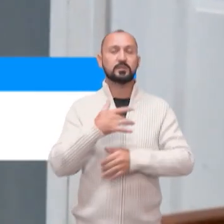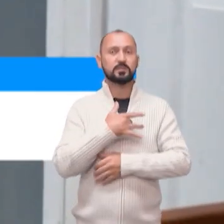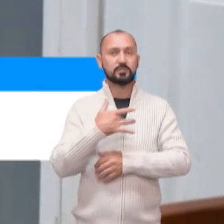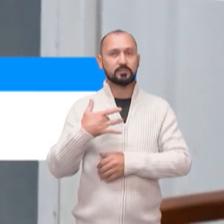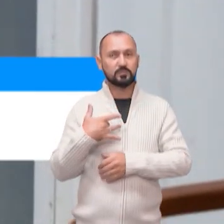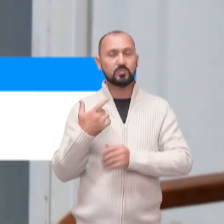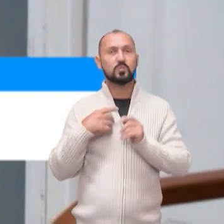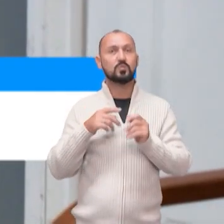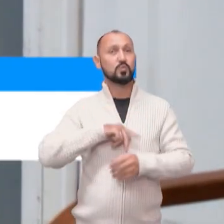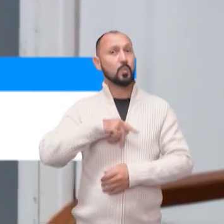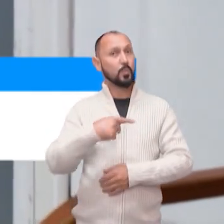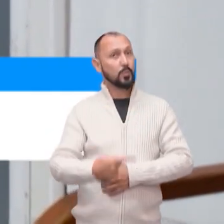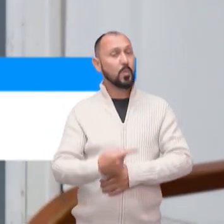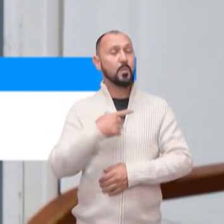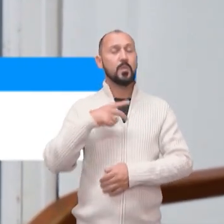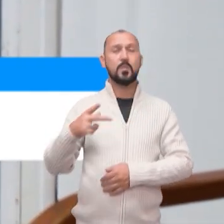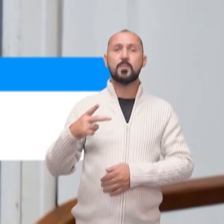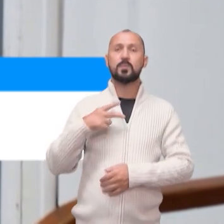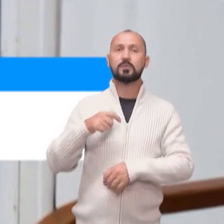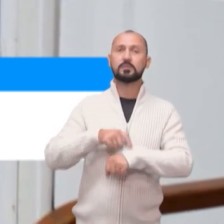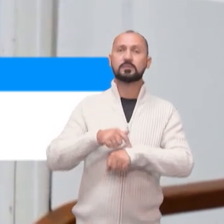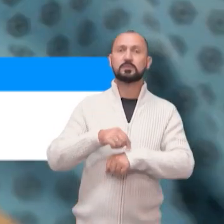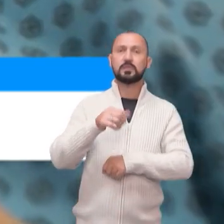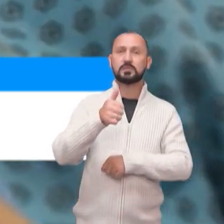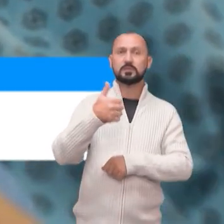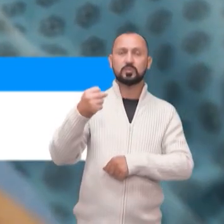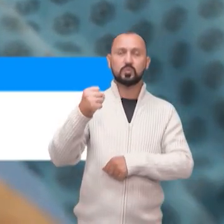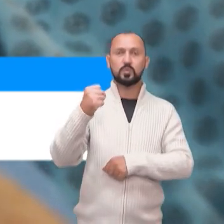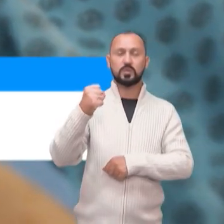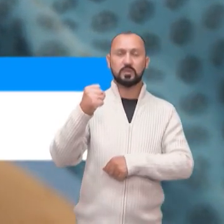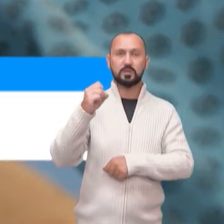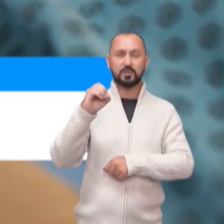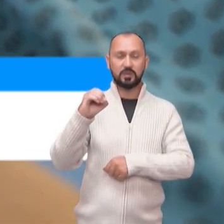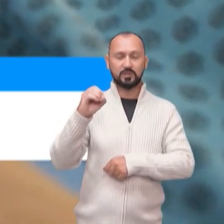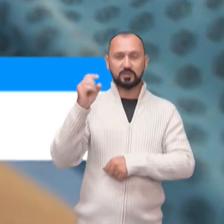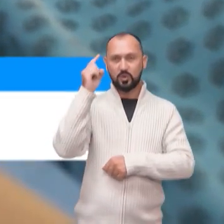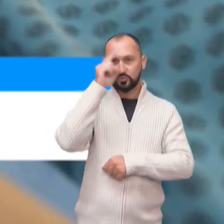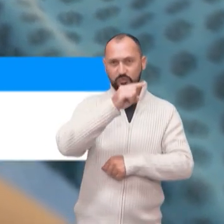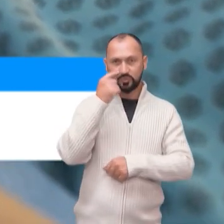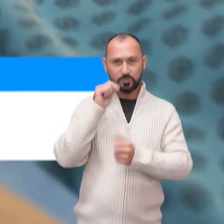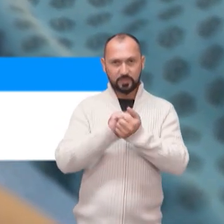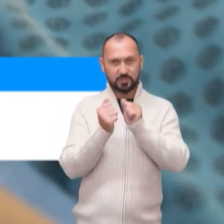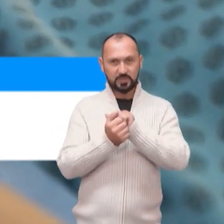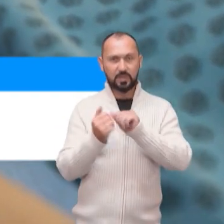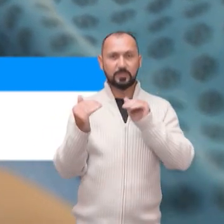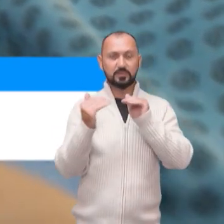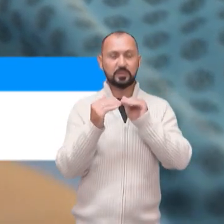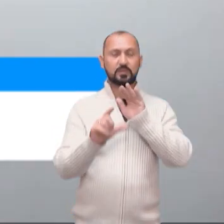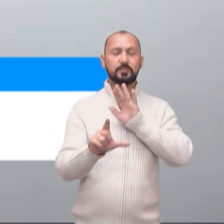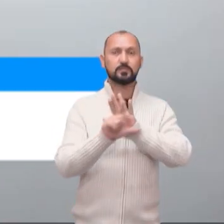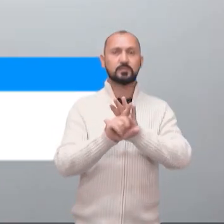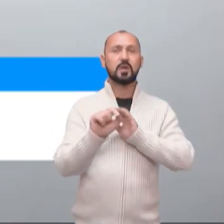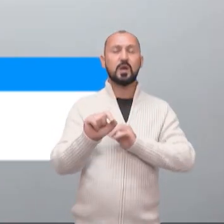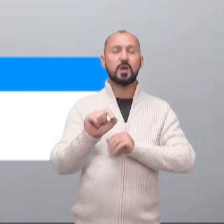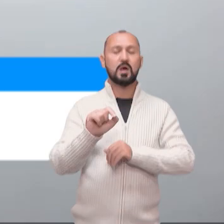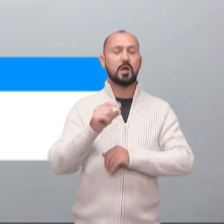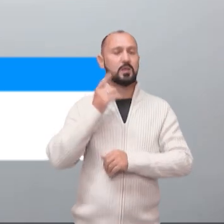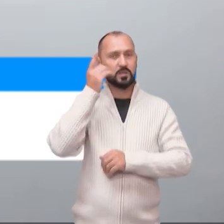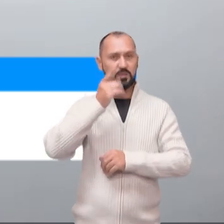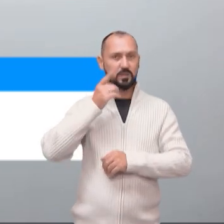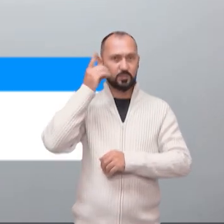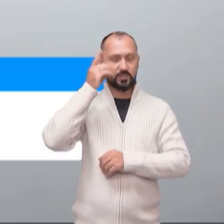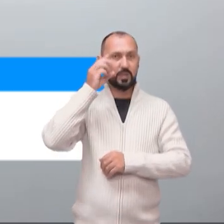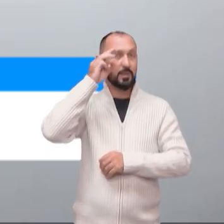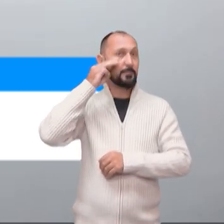Os estabelecimentos de saúde, públicos e privados, têm o prazo de 180 dias para se adequarem a esta lei. A líder do